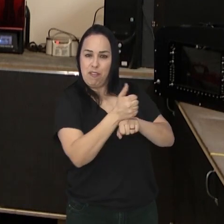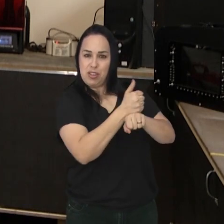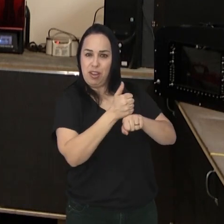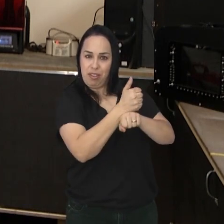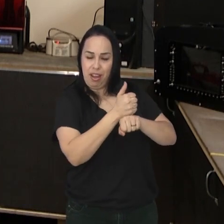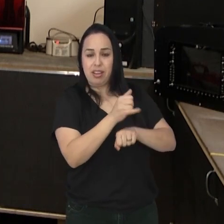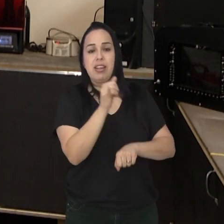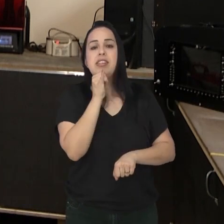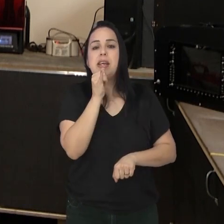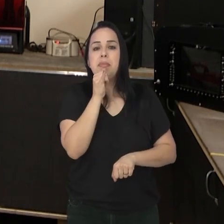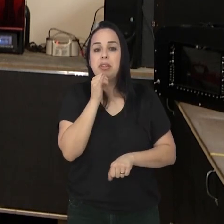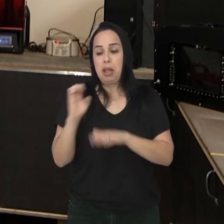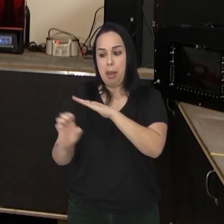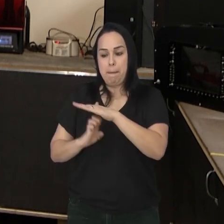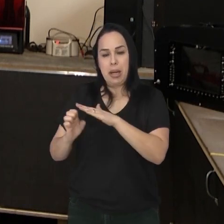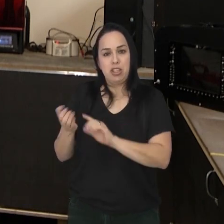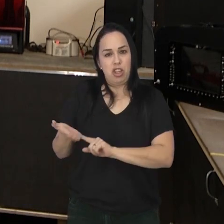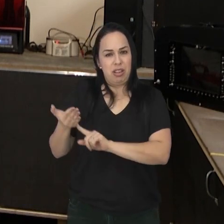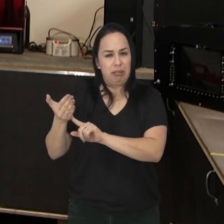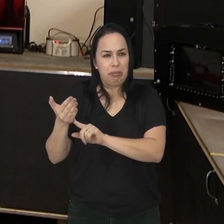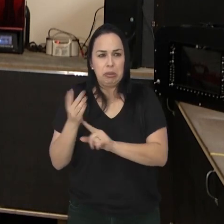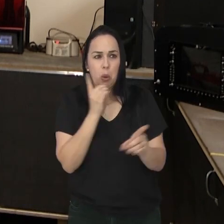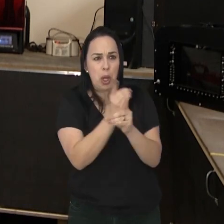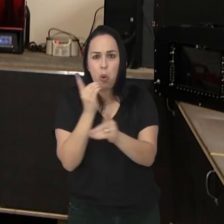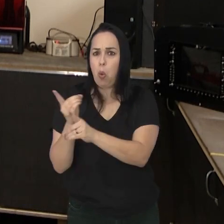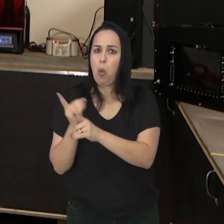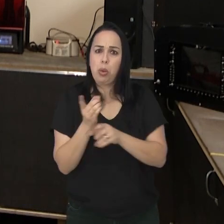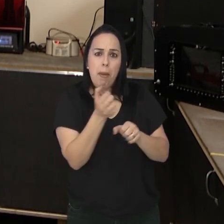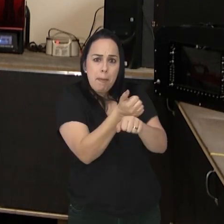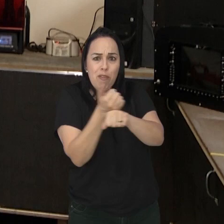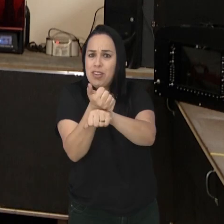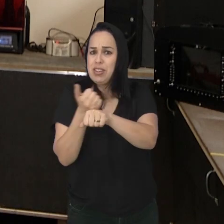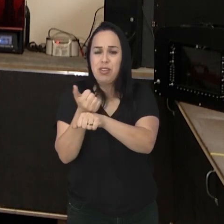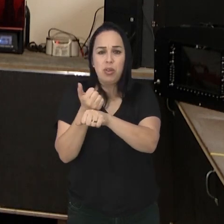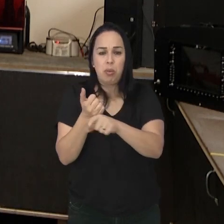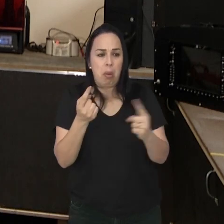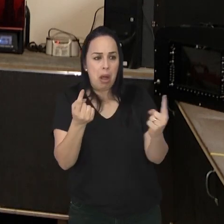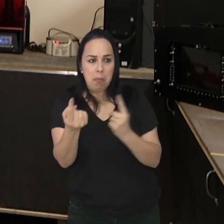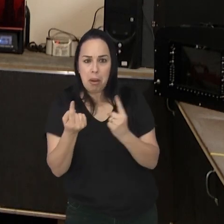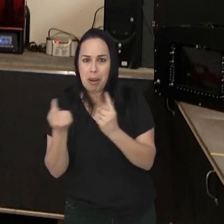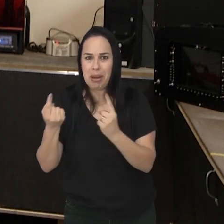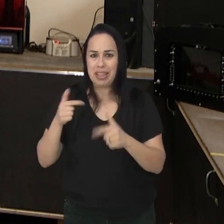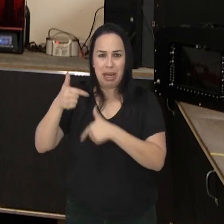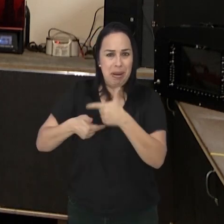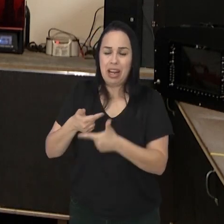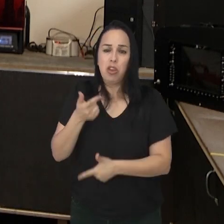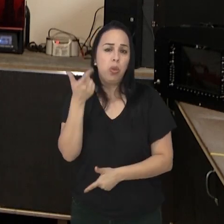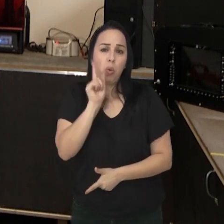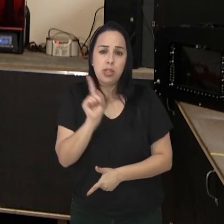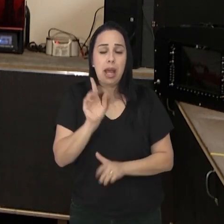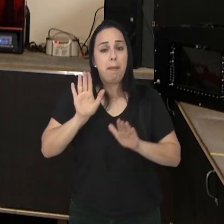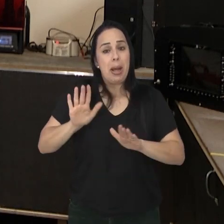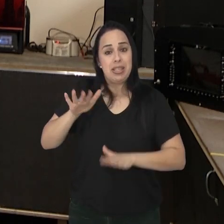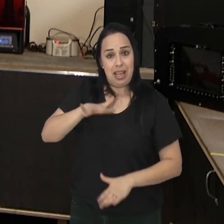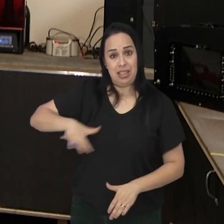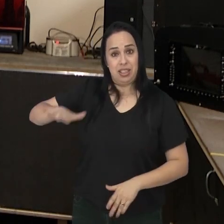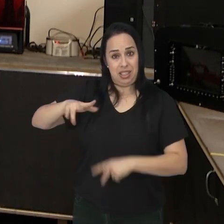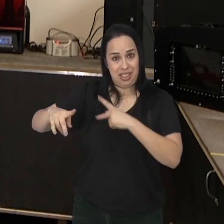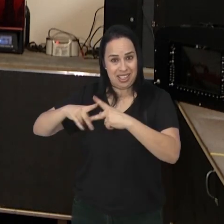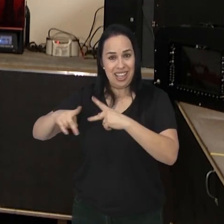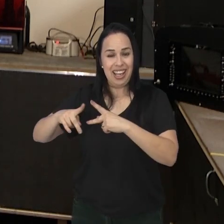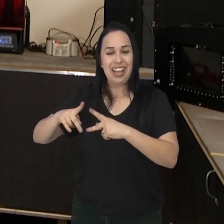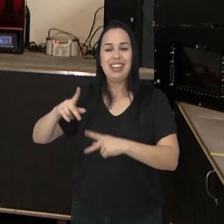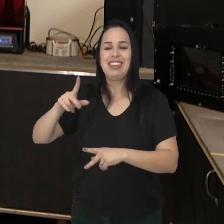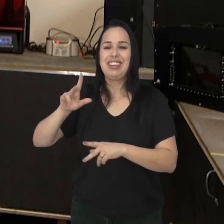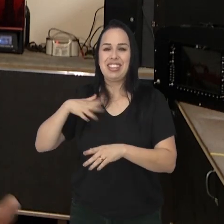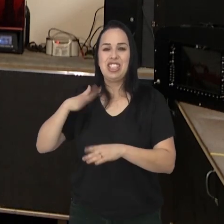né? Você pode ter uma empresa de tecnologia e ter dificuldade de encontrar profissionais que possam atuar na sua empresa. E